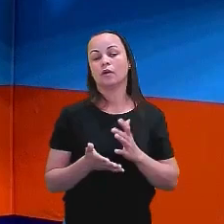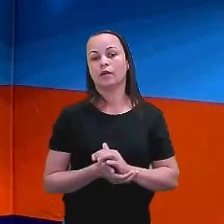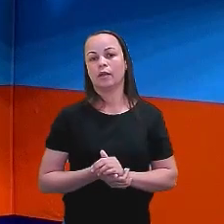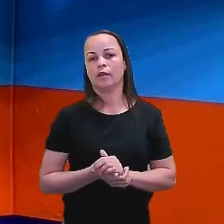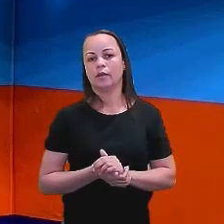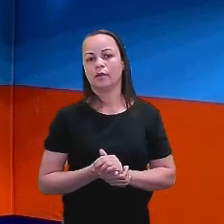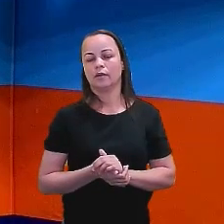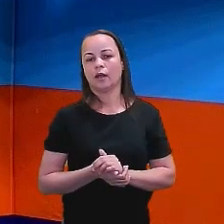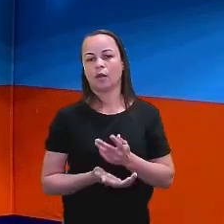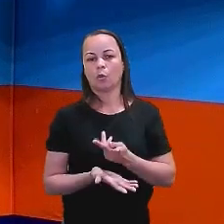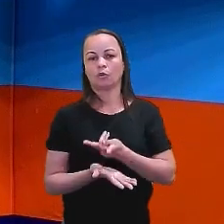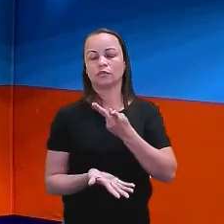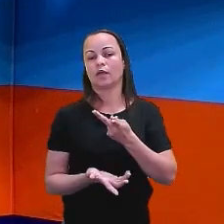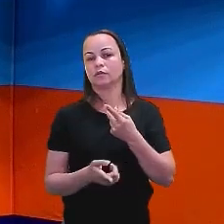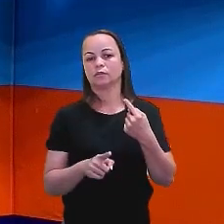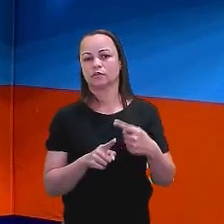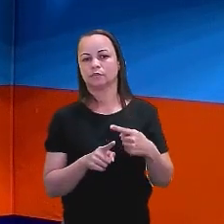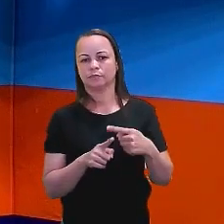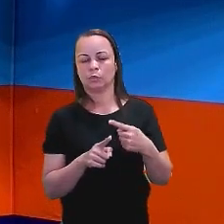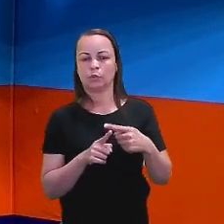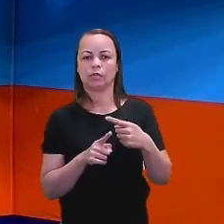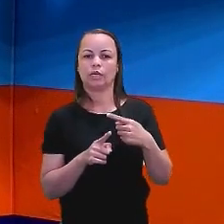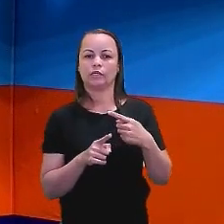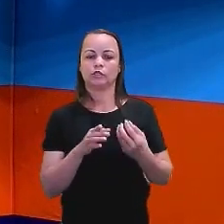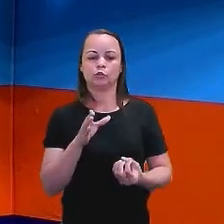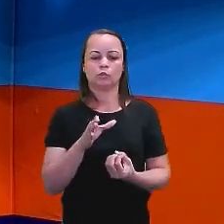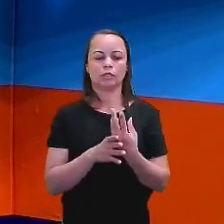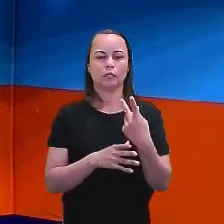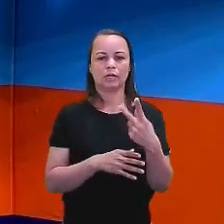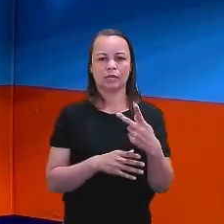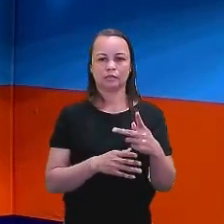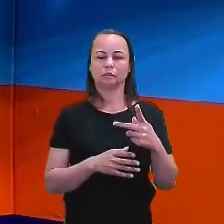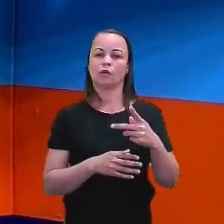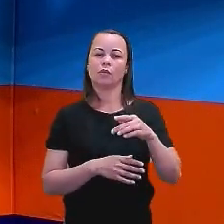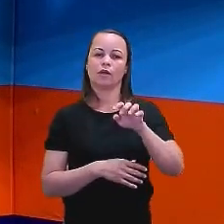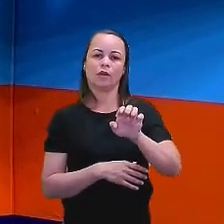se dá por conta de sua origem étnica.